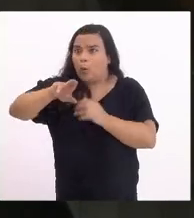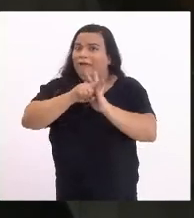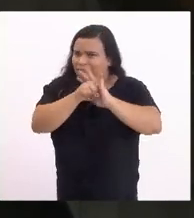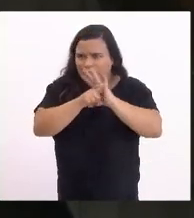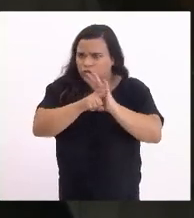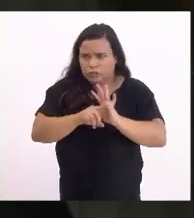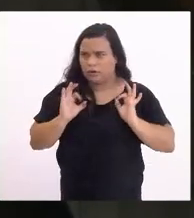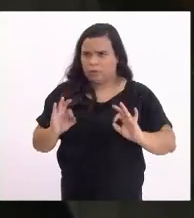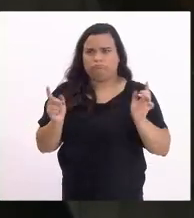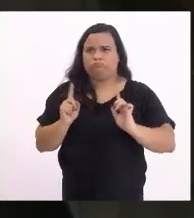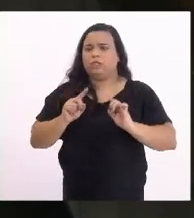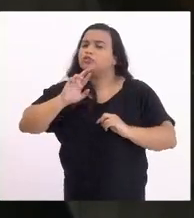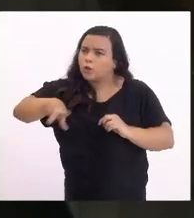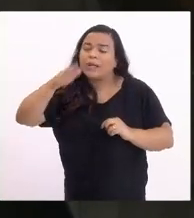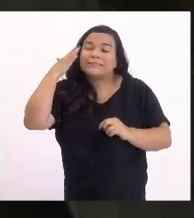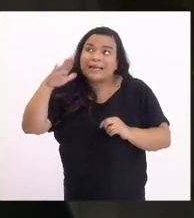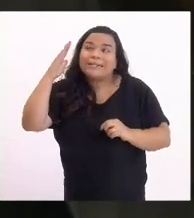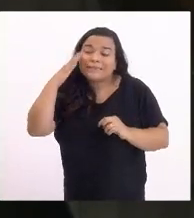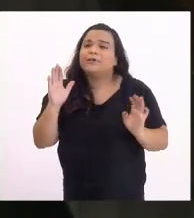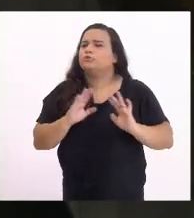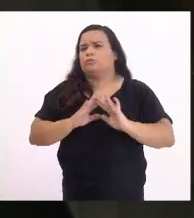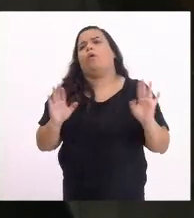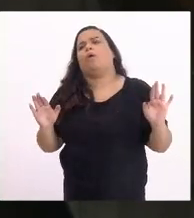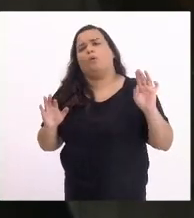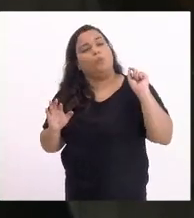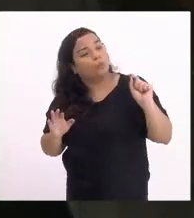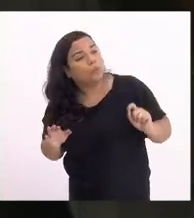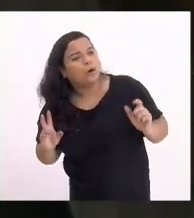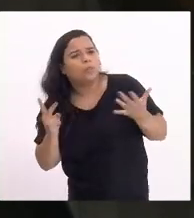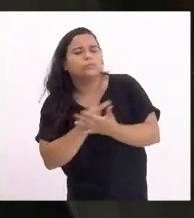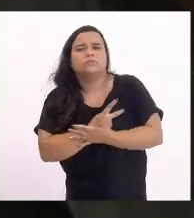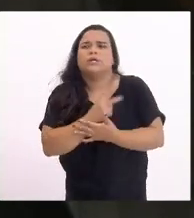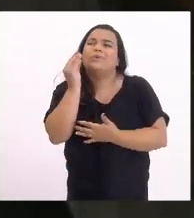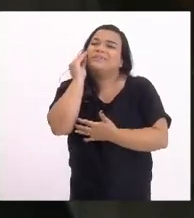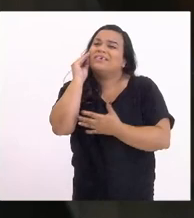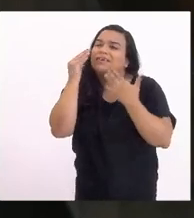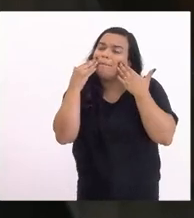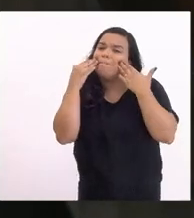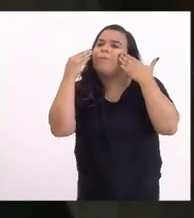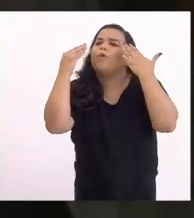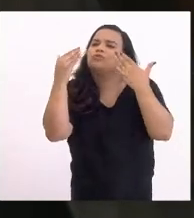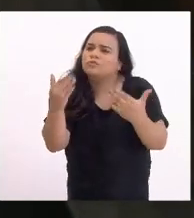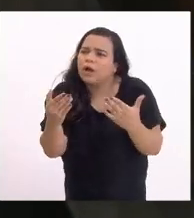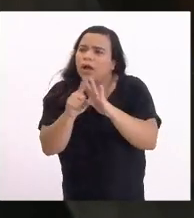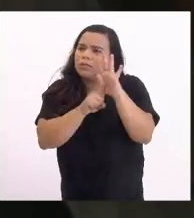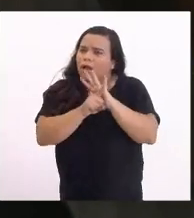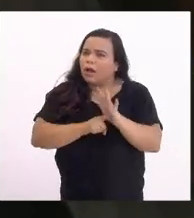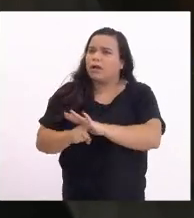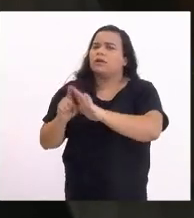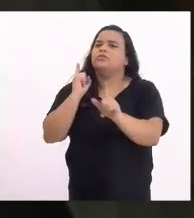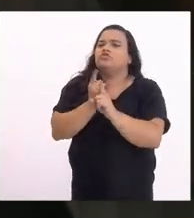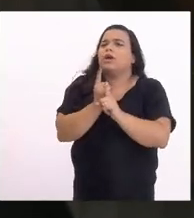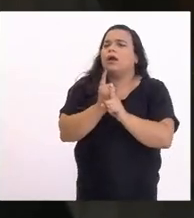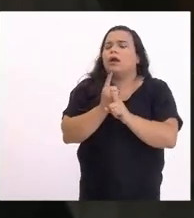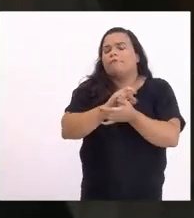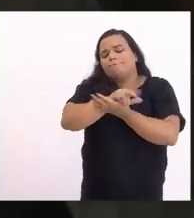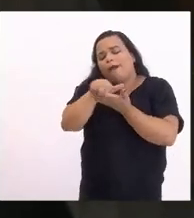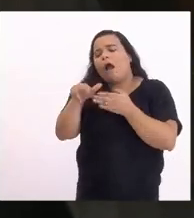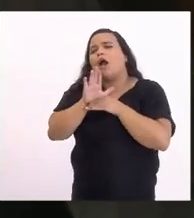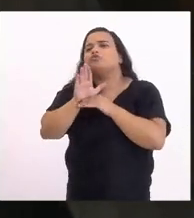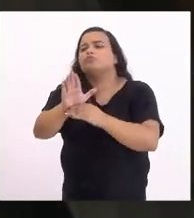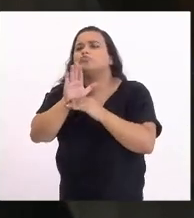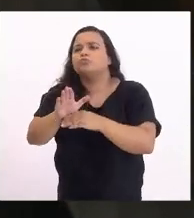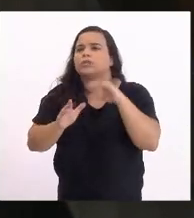as razões estruturantes desses fenômenos, deputado Eliomar, e tentar apresentar diante dessa análise, desse diagnóstico, elementos de